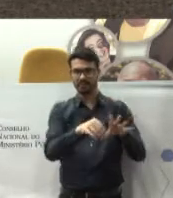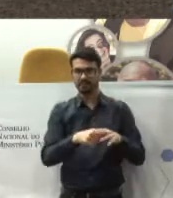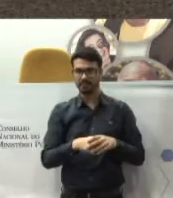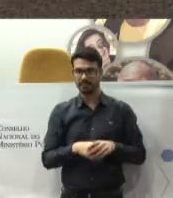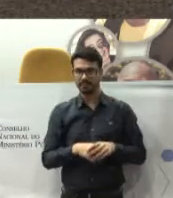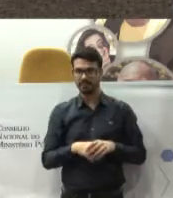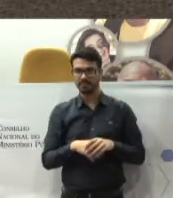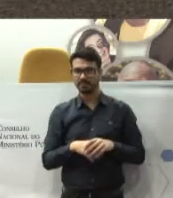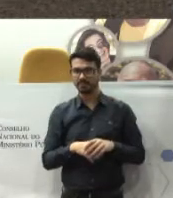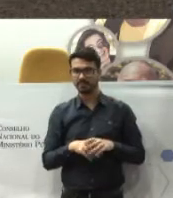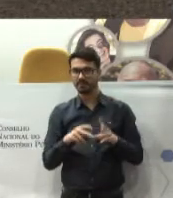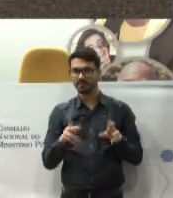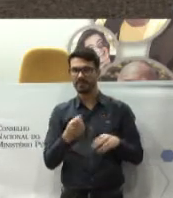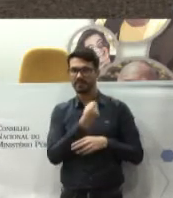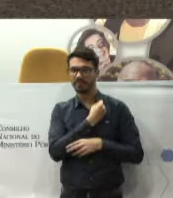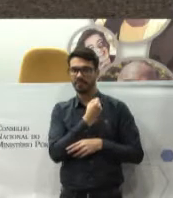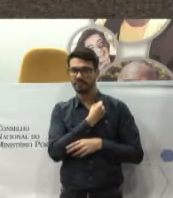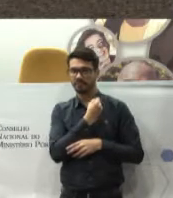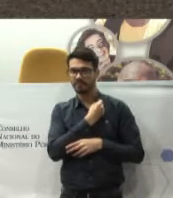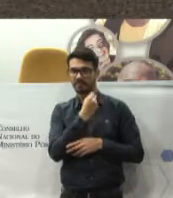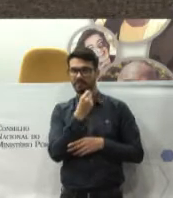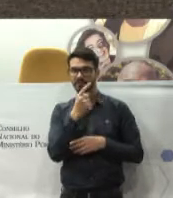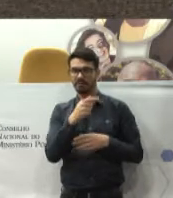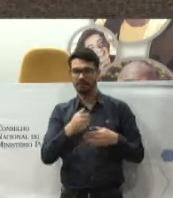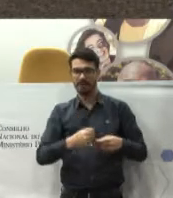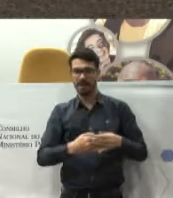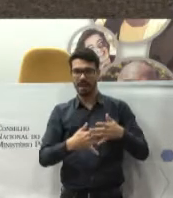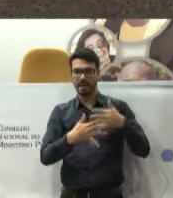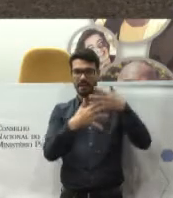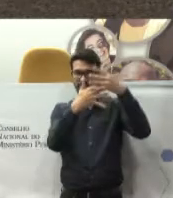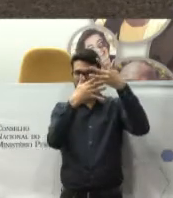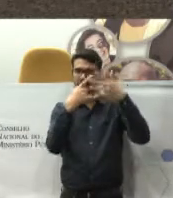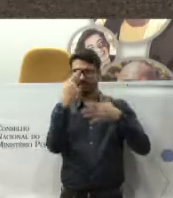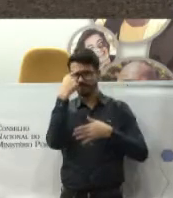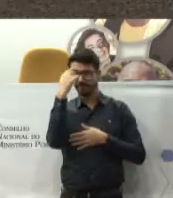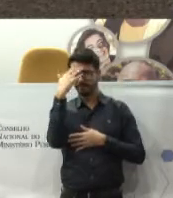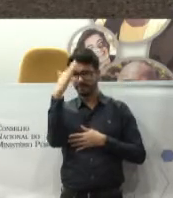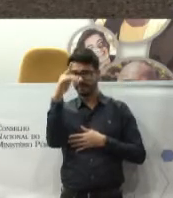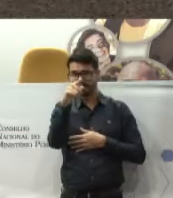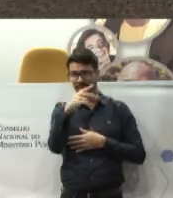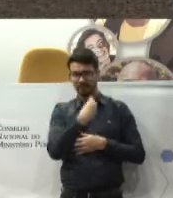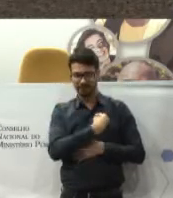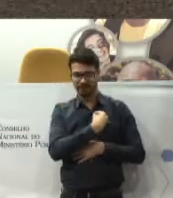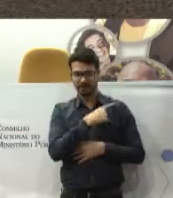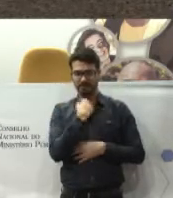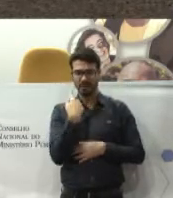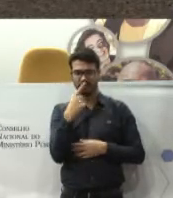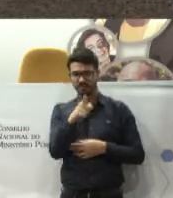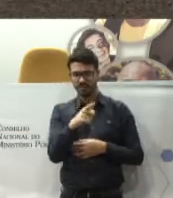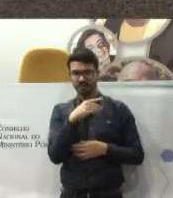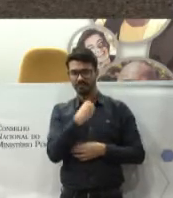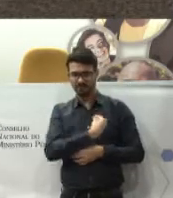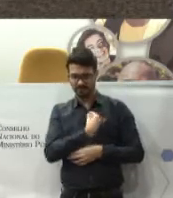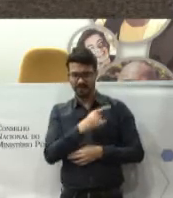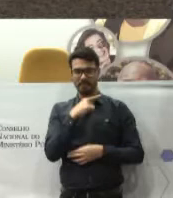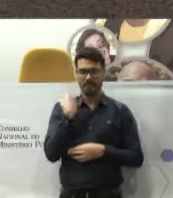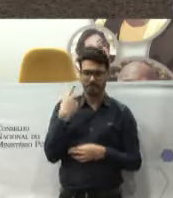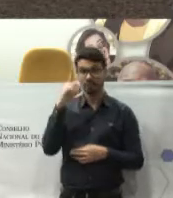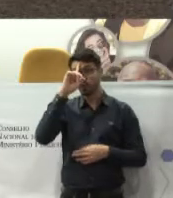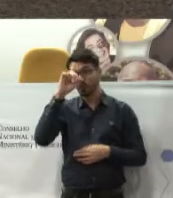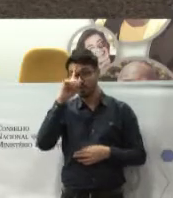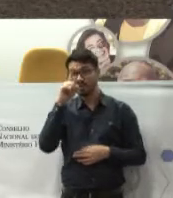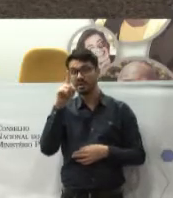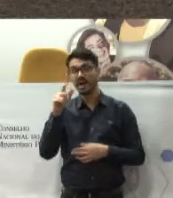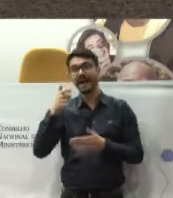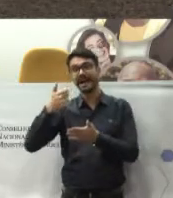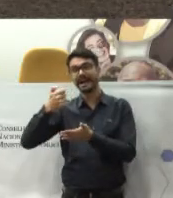simplesmente colocar uns números no teclado, porque é certificação digital. Imagine o que você lidar com vida, morte, saúde e doença, sabendo que a sua caneta